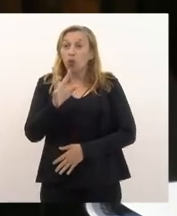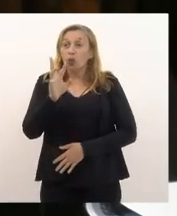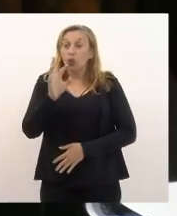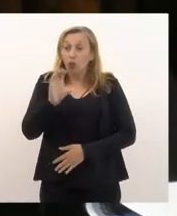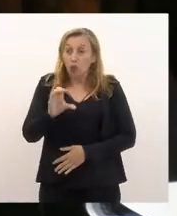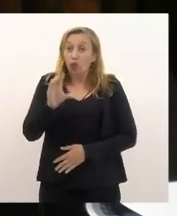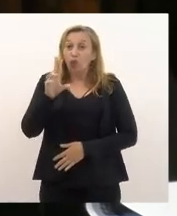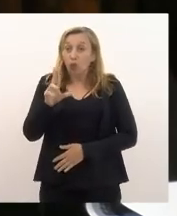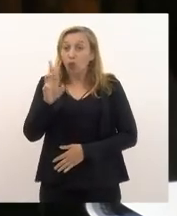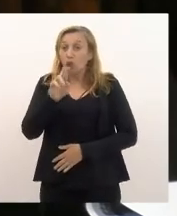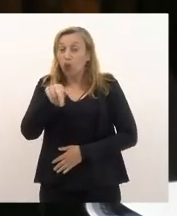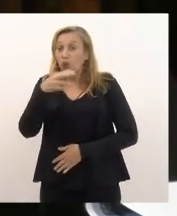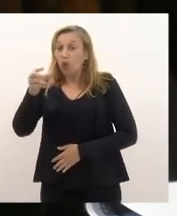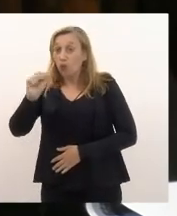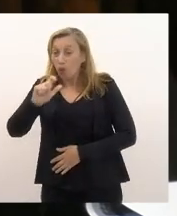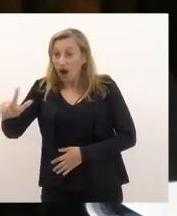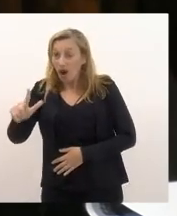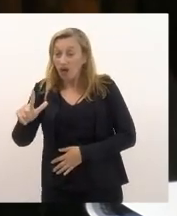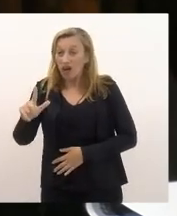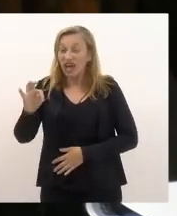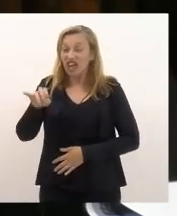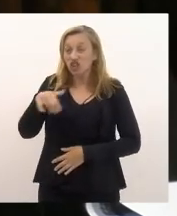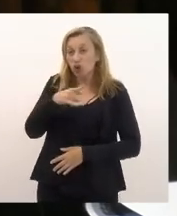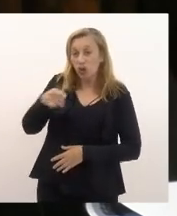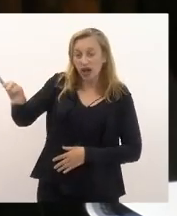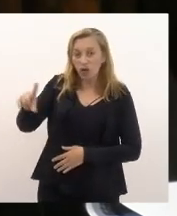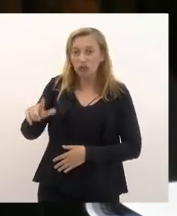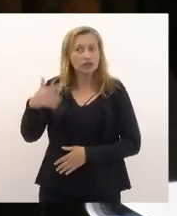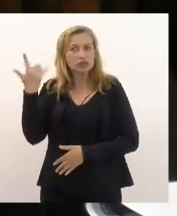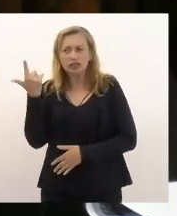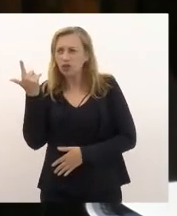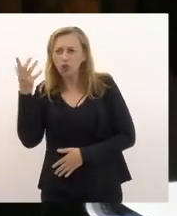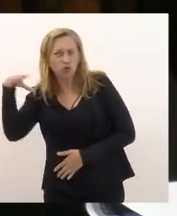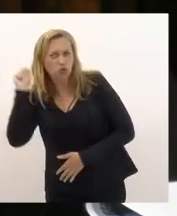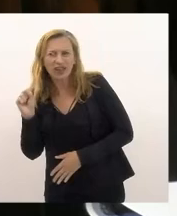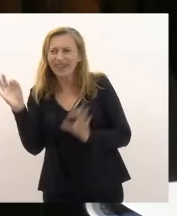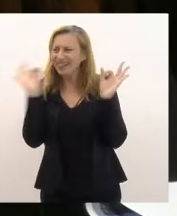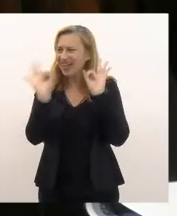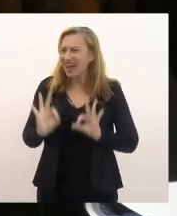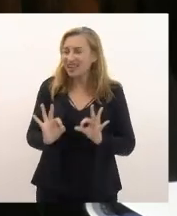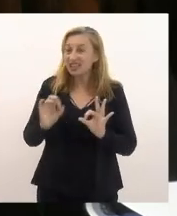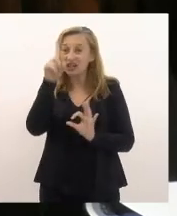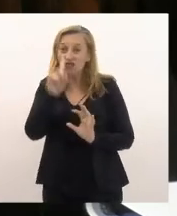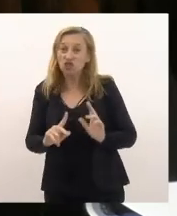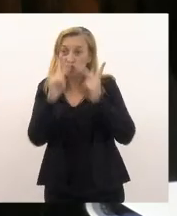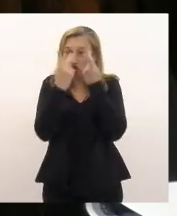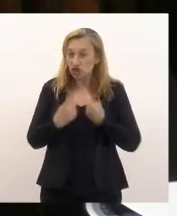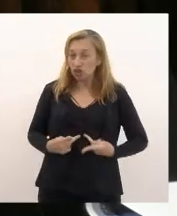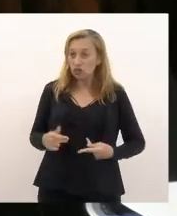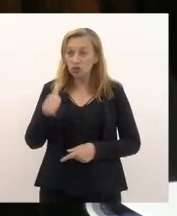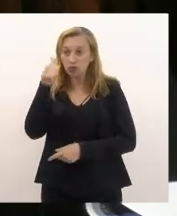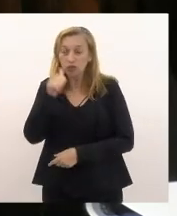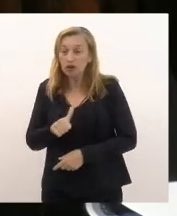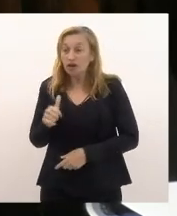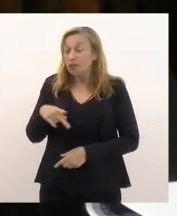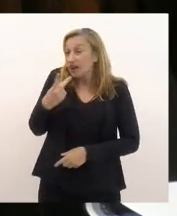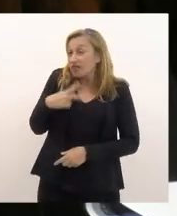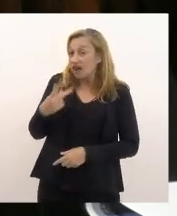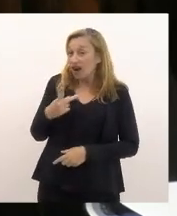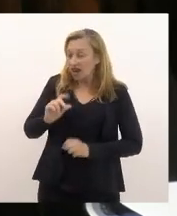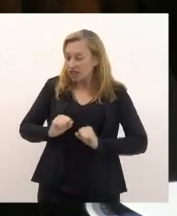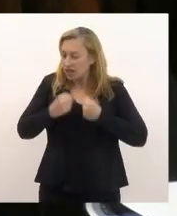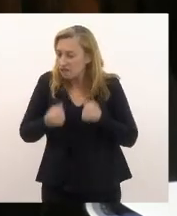entanto, eu não escutei nenhum discurso de nenhuma deputada dessa casa, defensora dos direitos humanos, para levantar e sair em